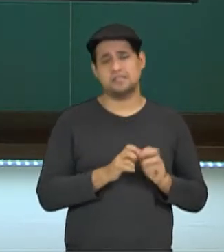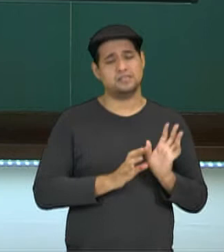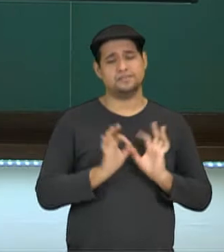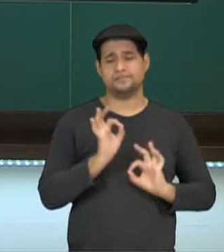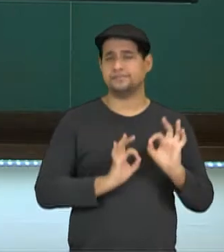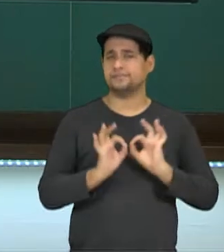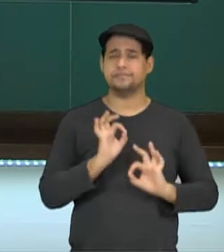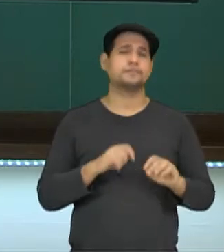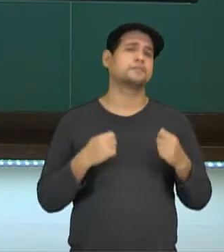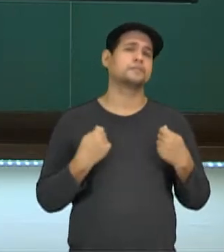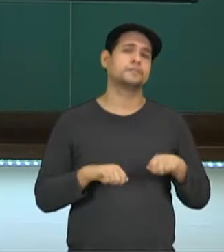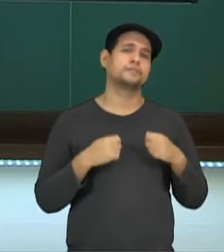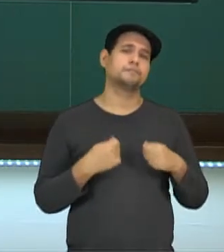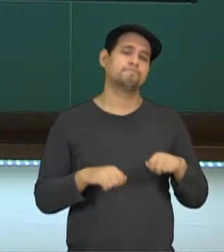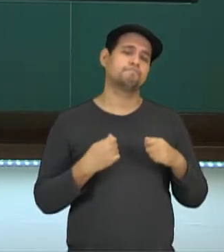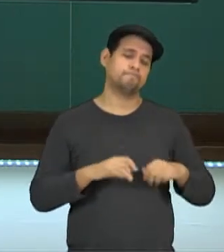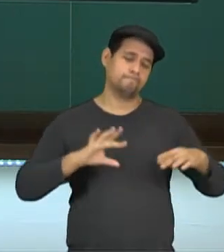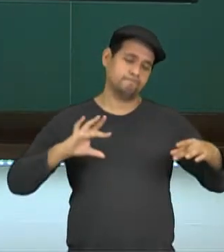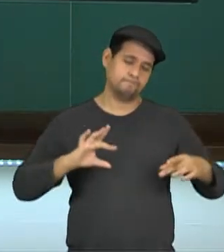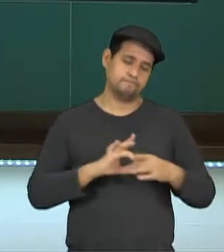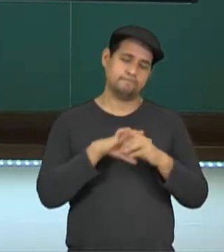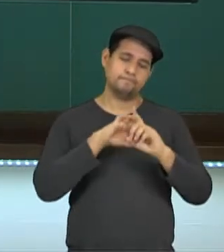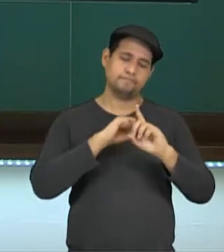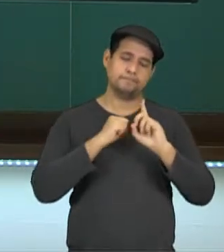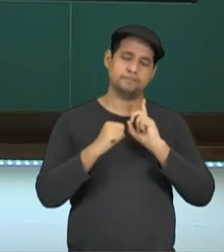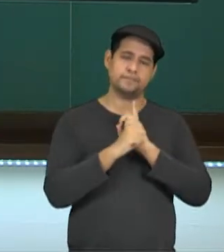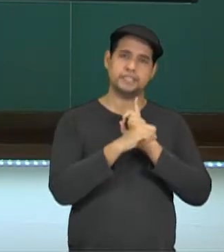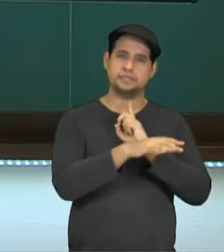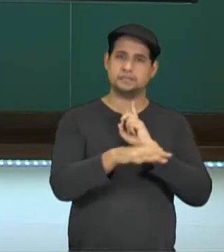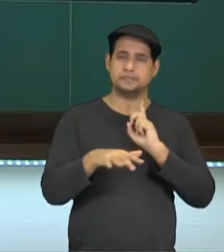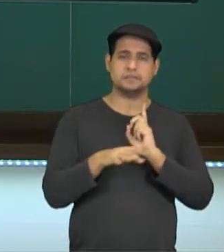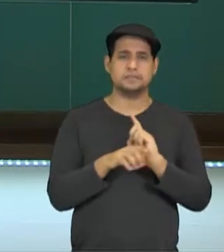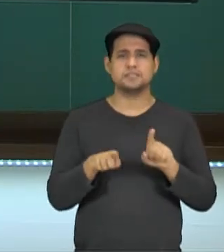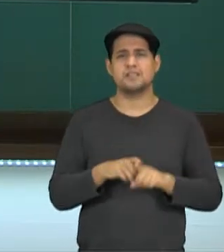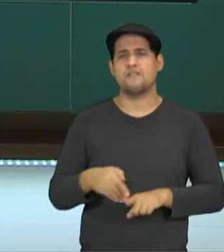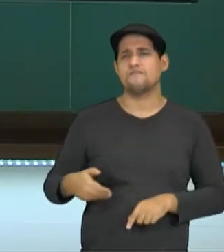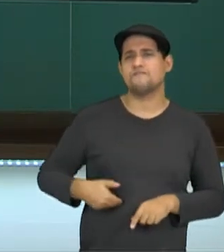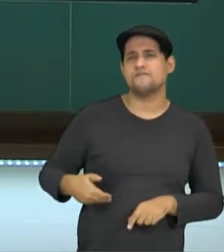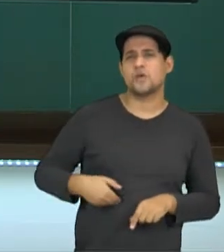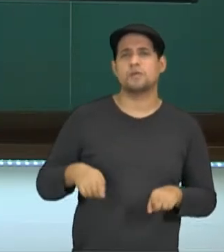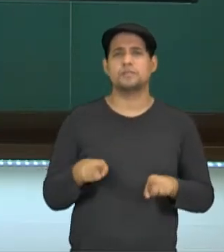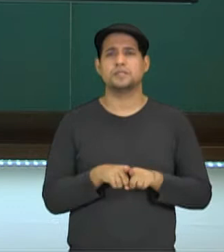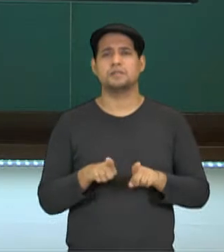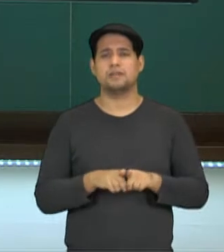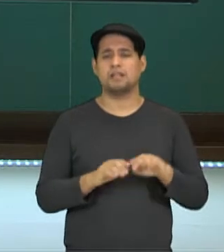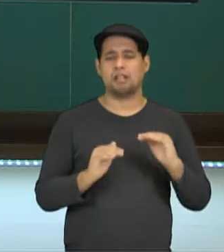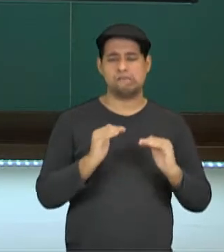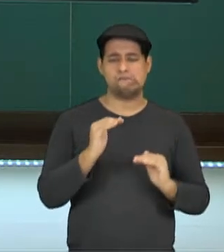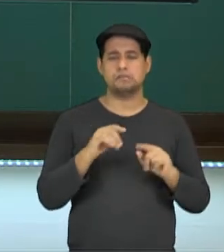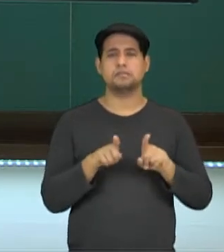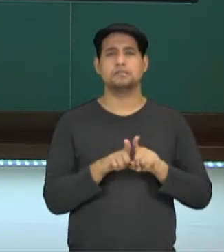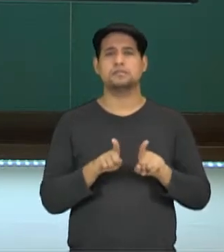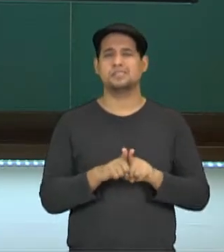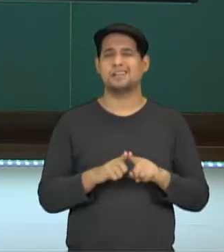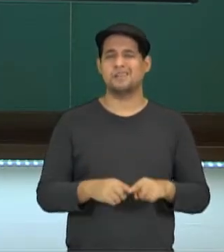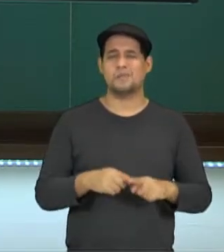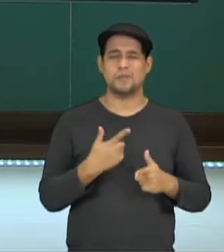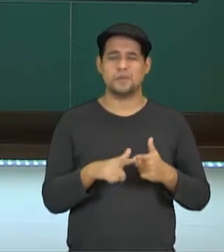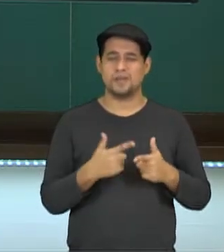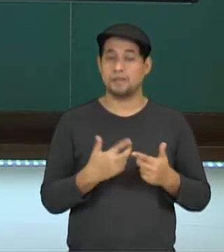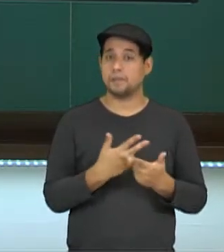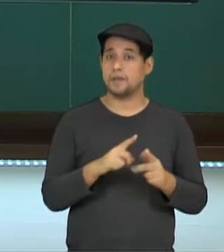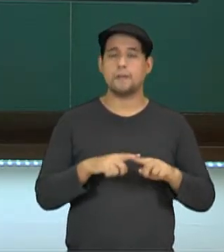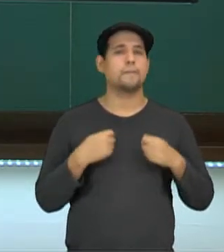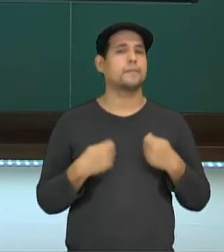resolver, precisamos do engajamento da sociedade como um todo no combate à fome, no combate à desigualdade, no combate à violência, mas